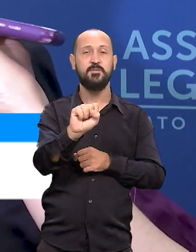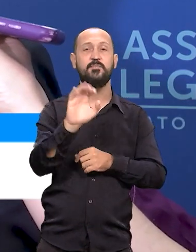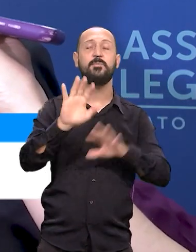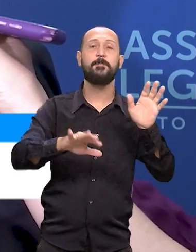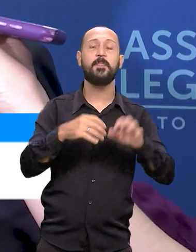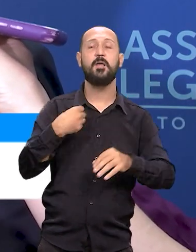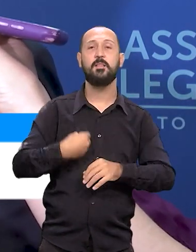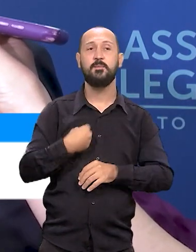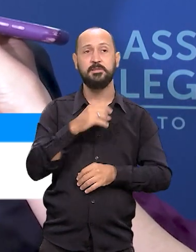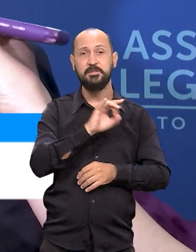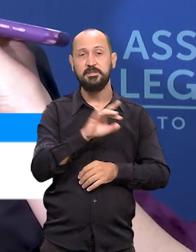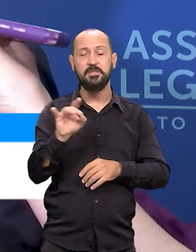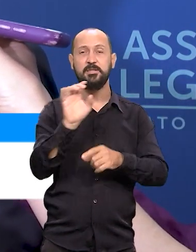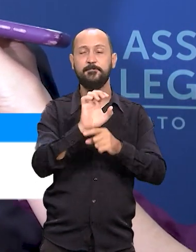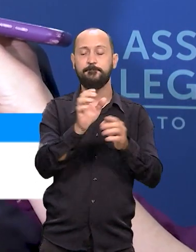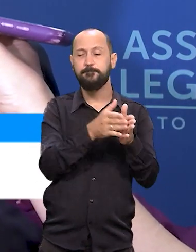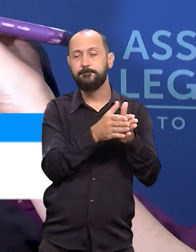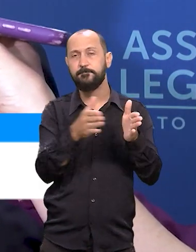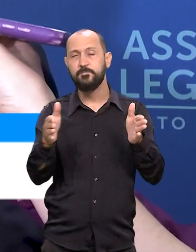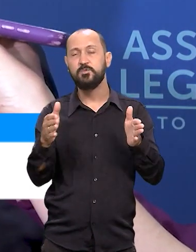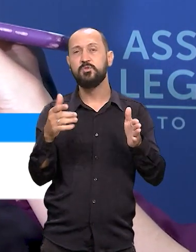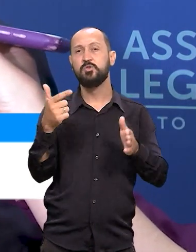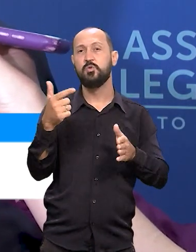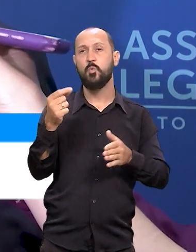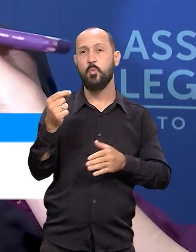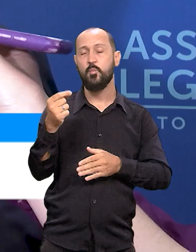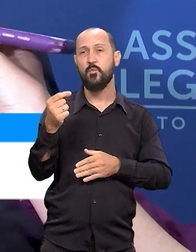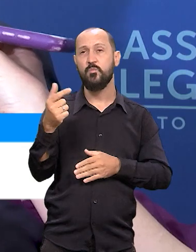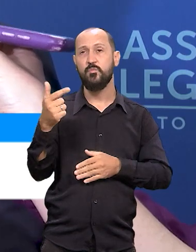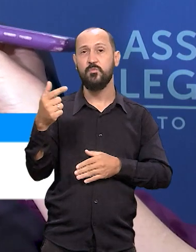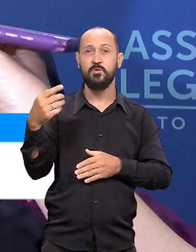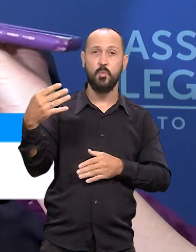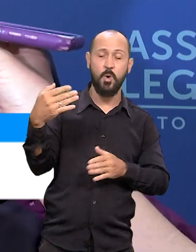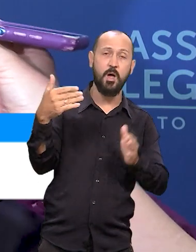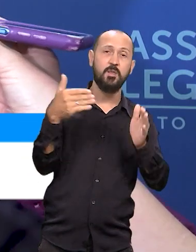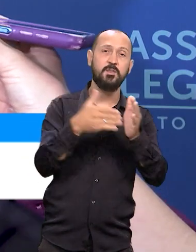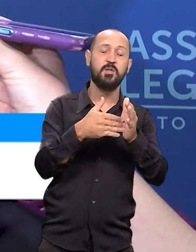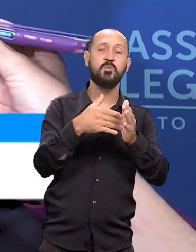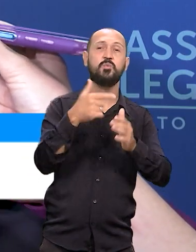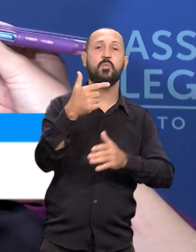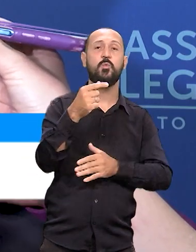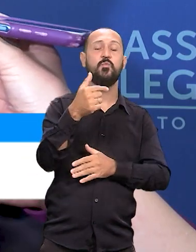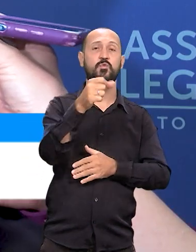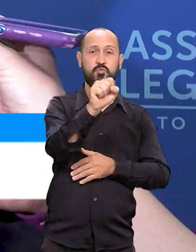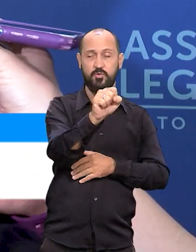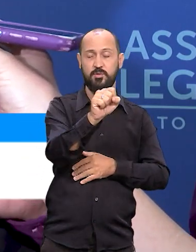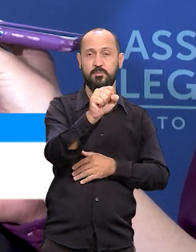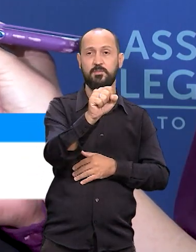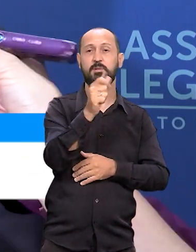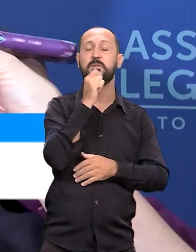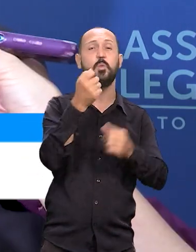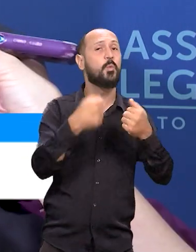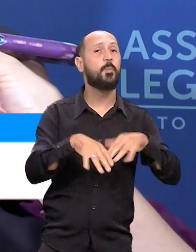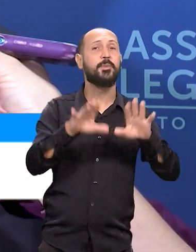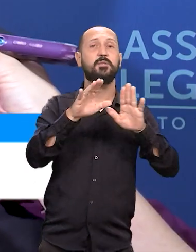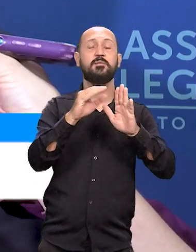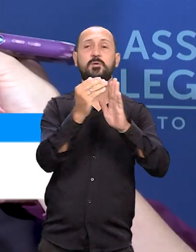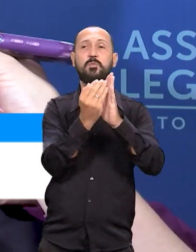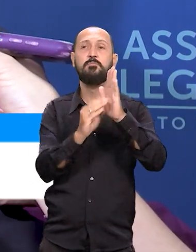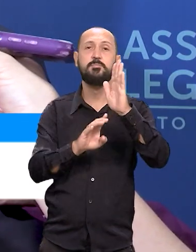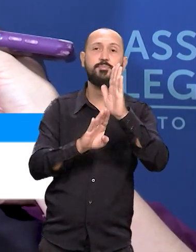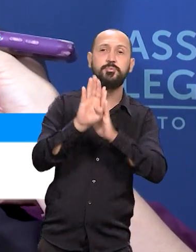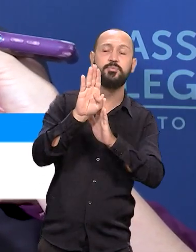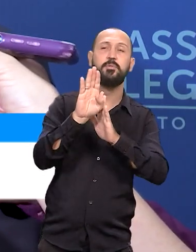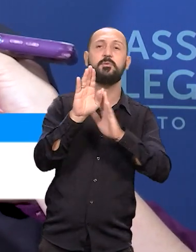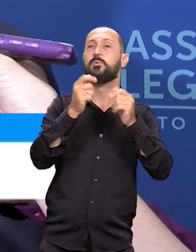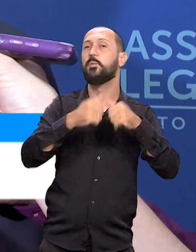vai depender a participação de cada um dos estados no período de 2024 até 2028. Então, não é